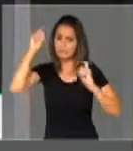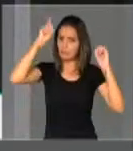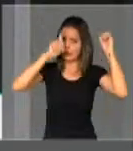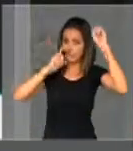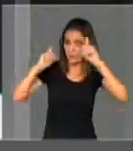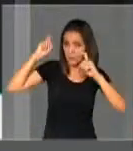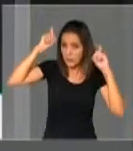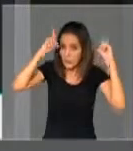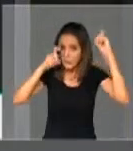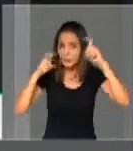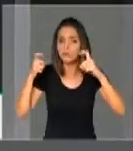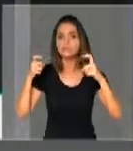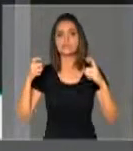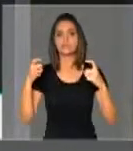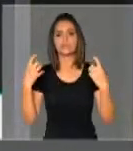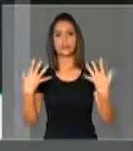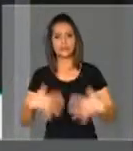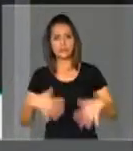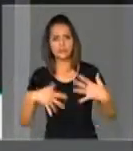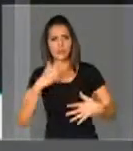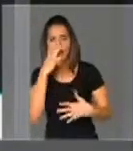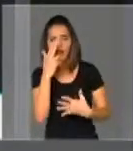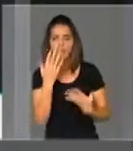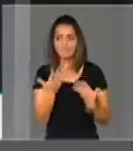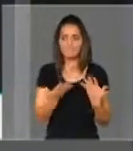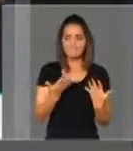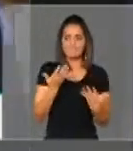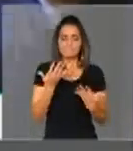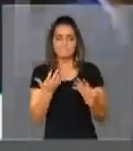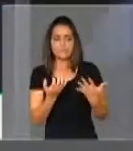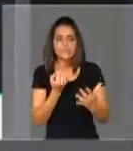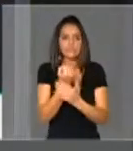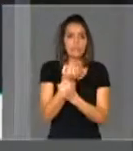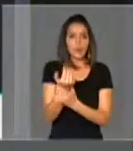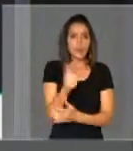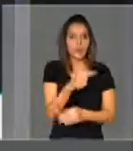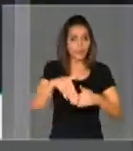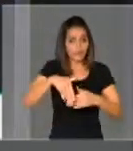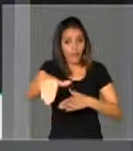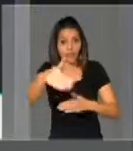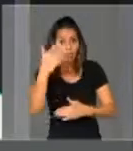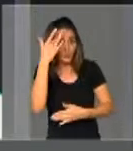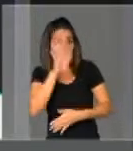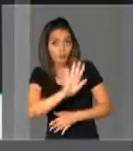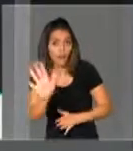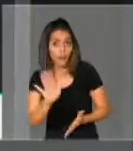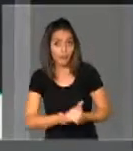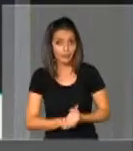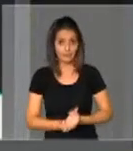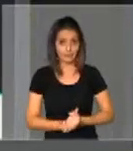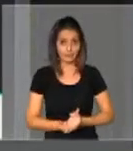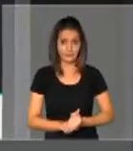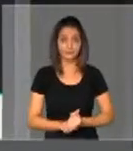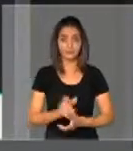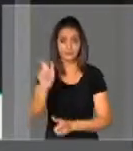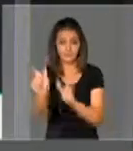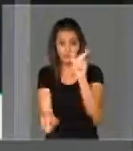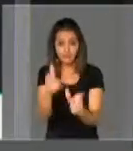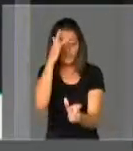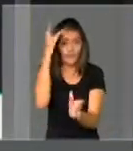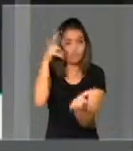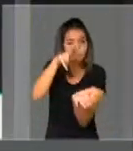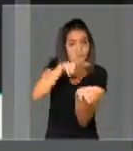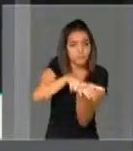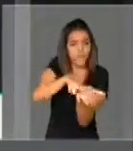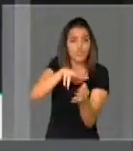preocupação e de total insegurança com relação ao que virá pela frente. Pacientes que